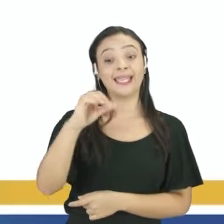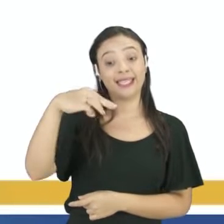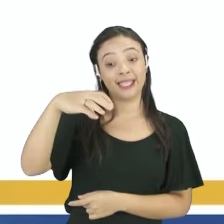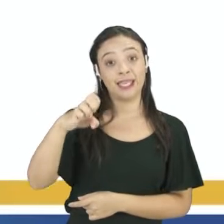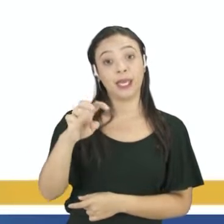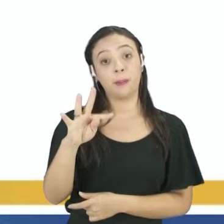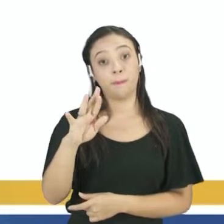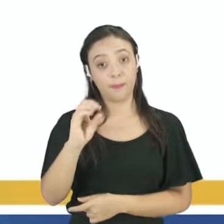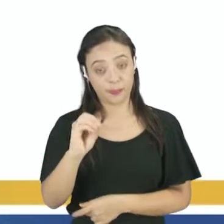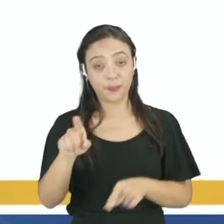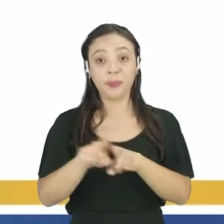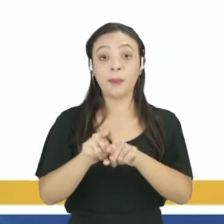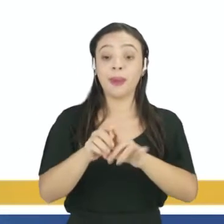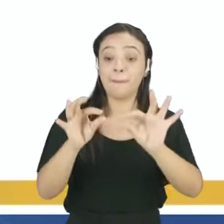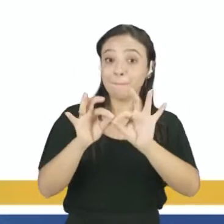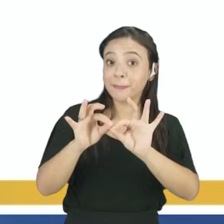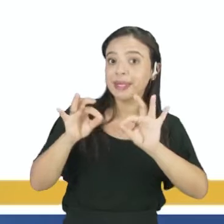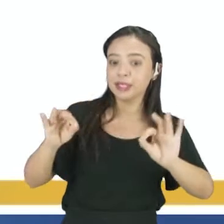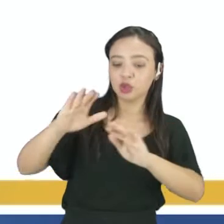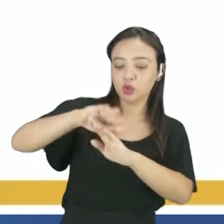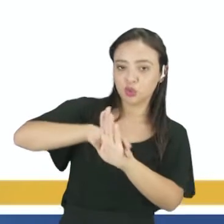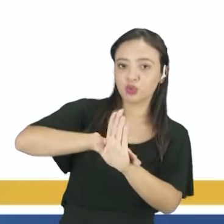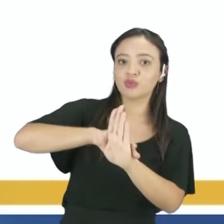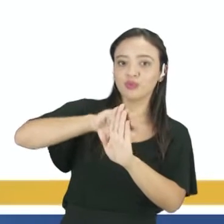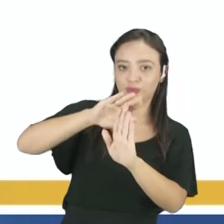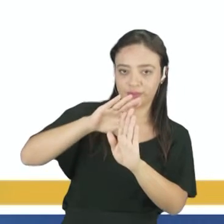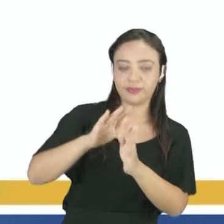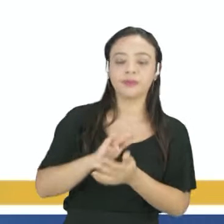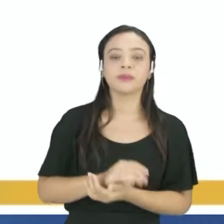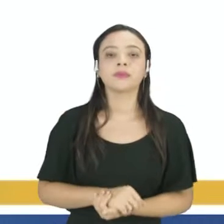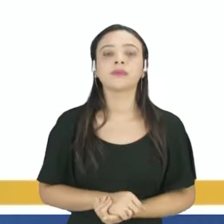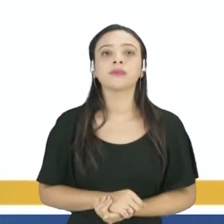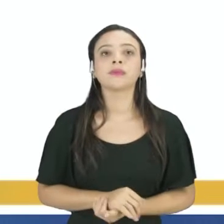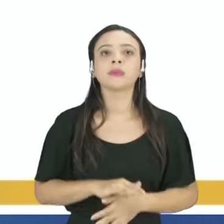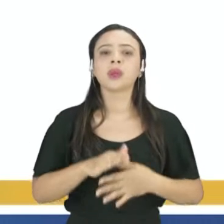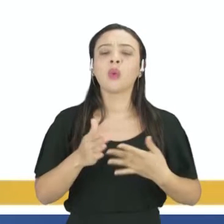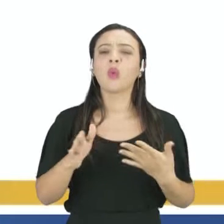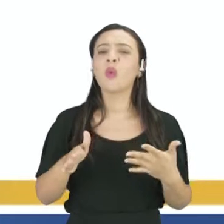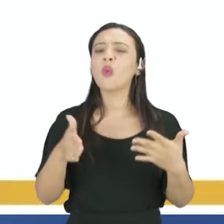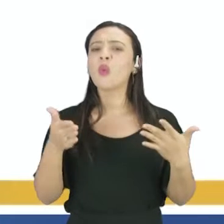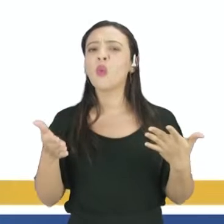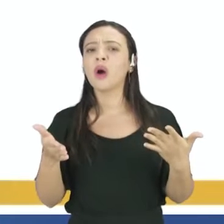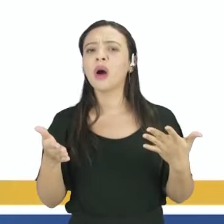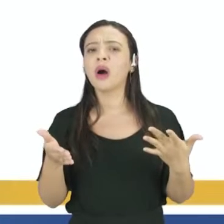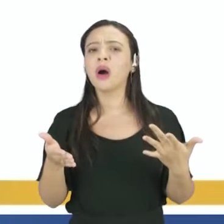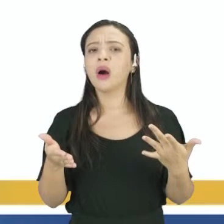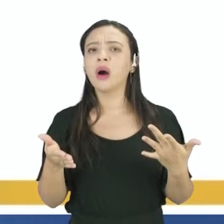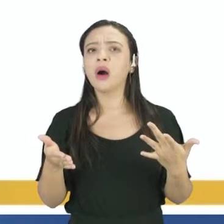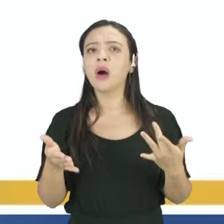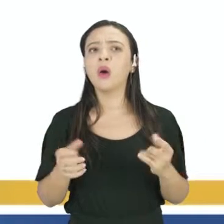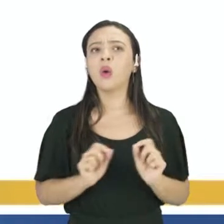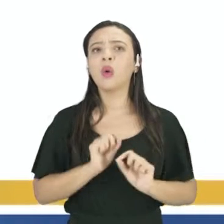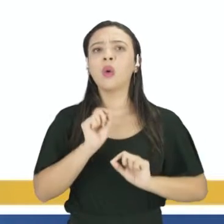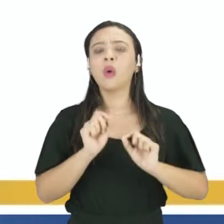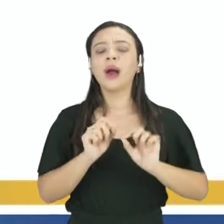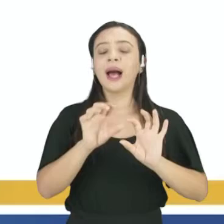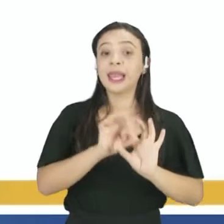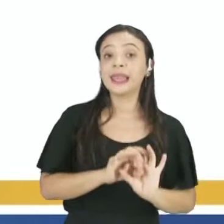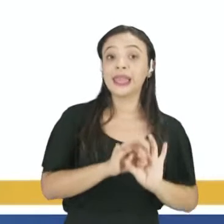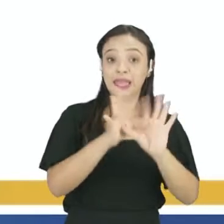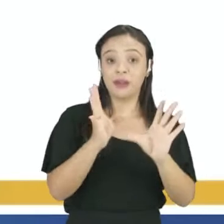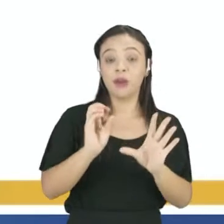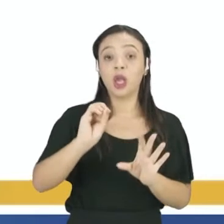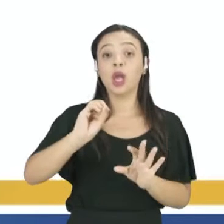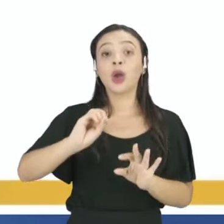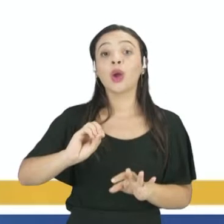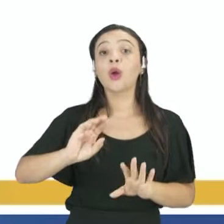temos a medida do seu lado. Qual das grandezas você acha que é a dependente? Qual que é a independente?